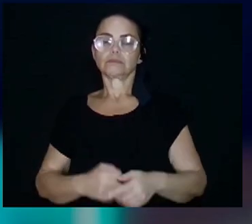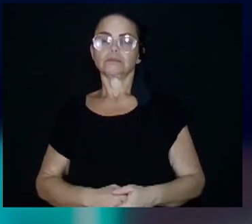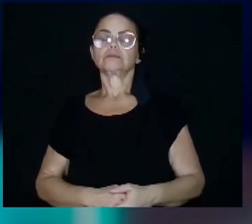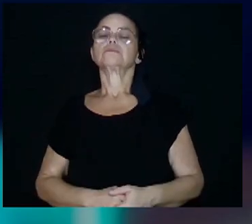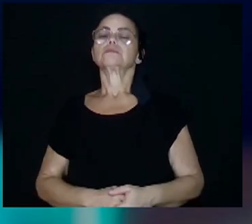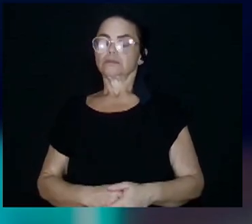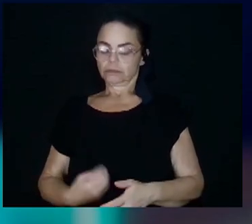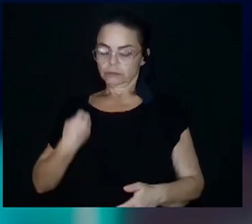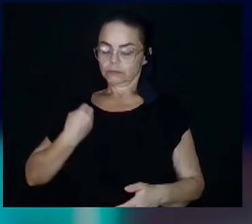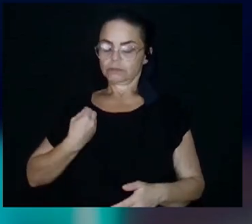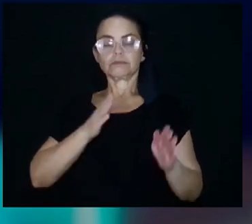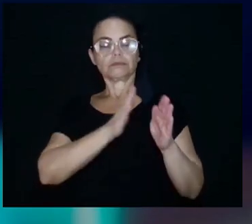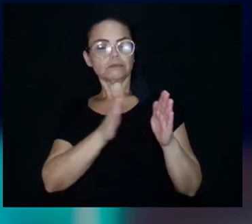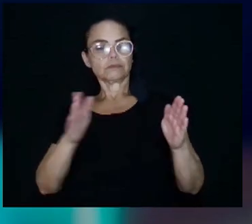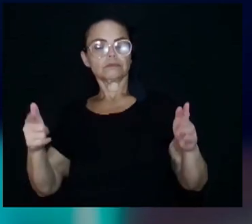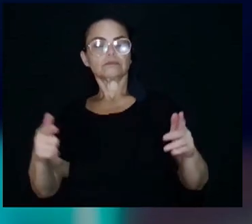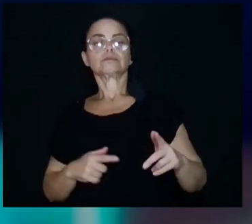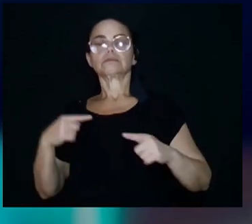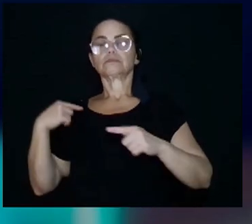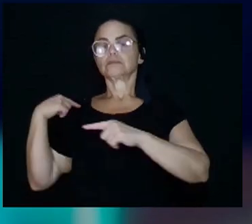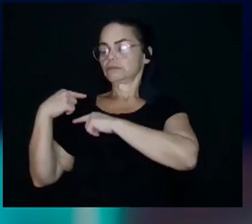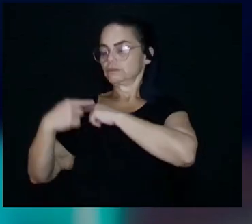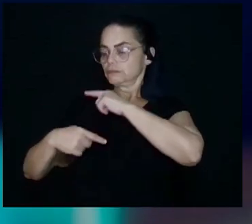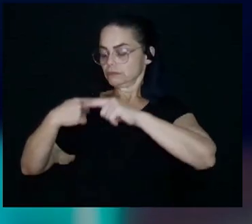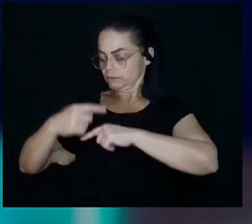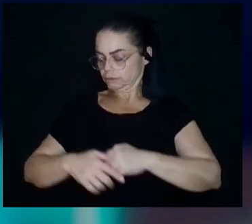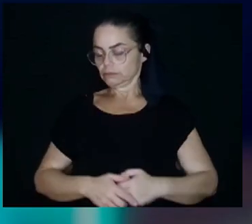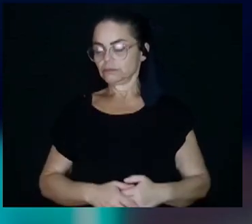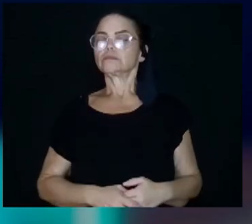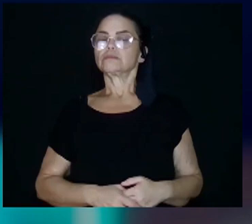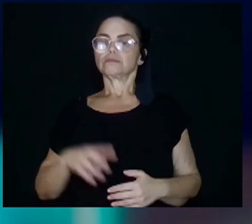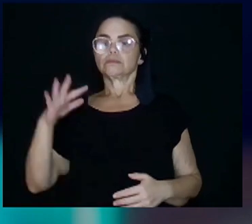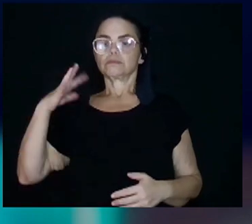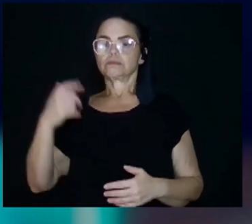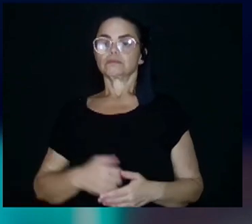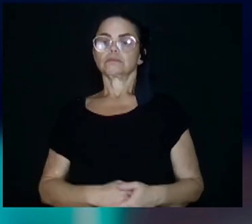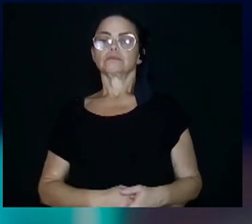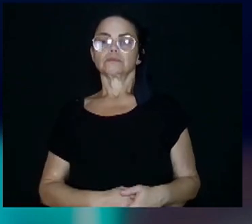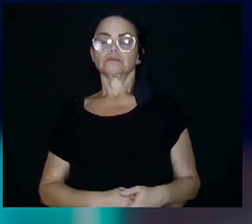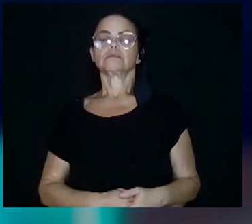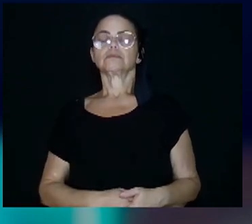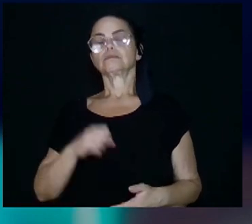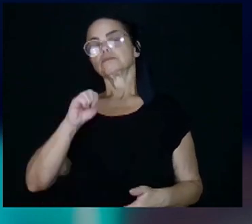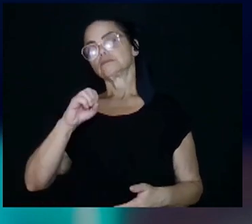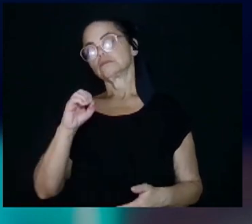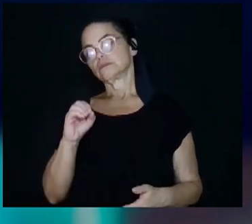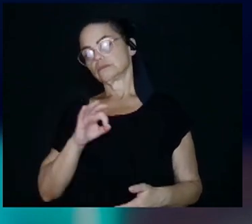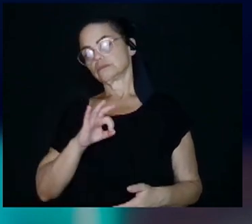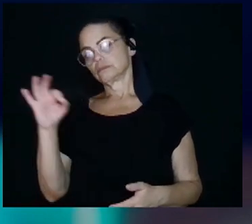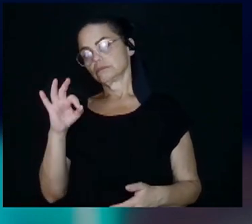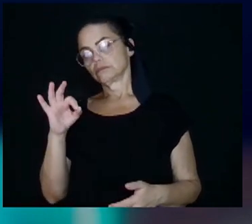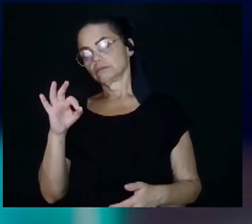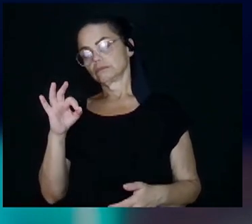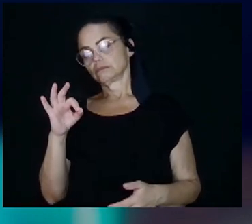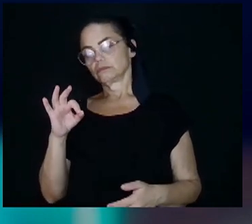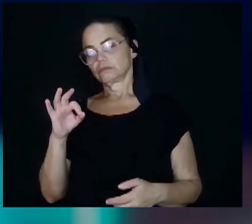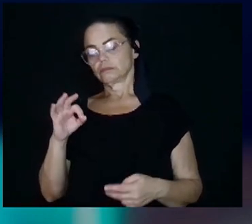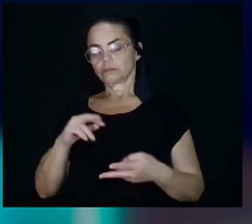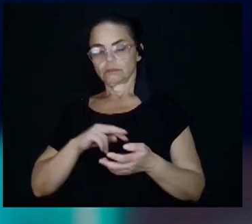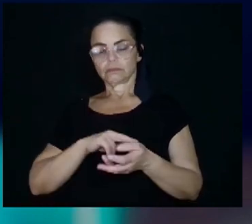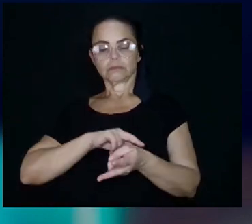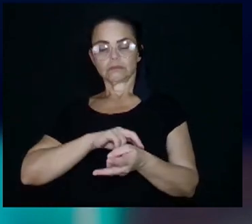alguma geração isso aconteceu, tá bom? Mas 80% é genético e outros 20%? Os